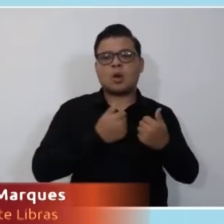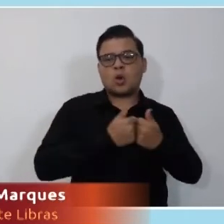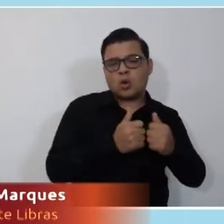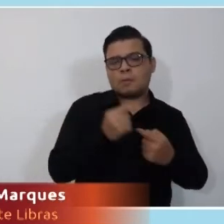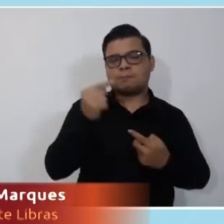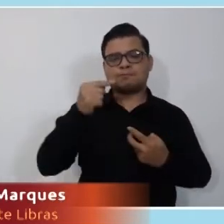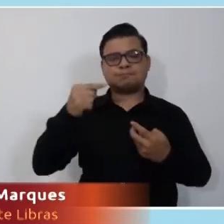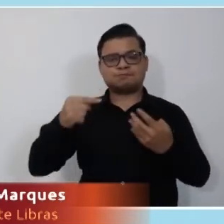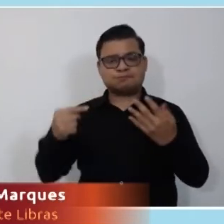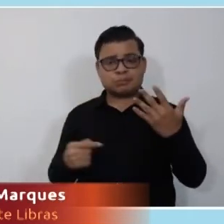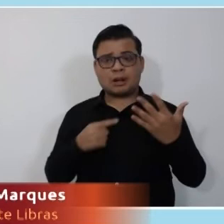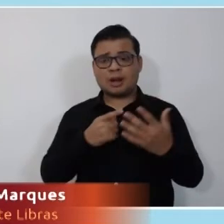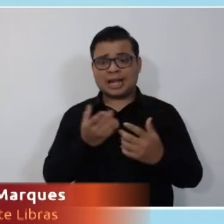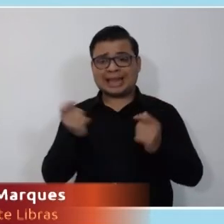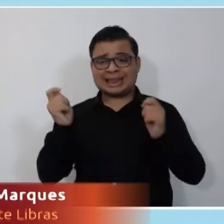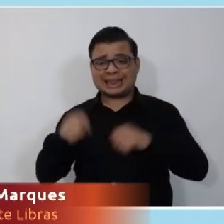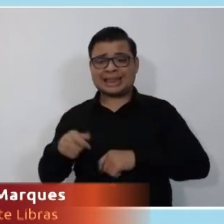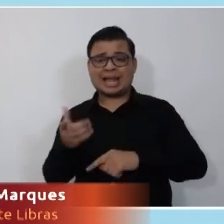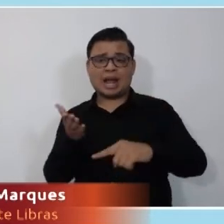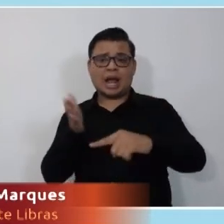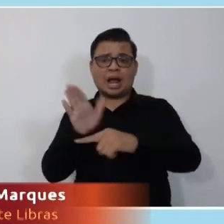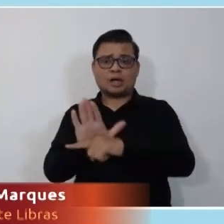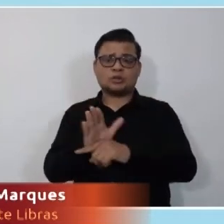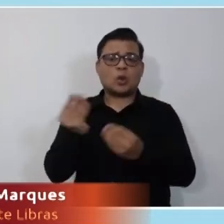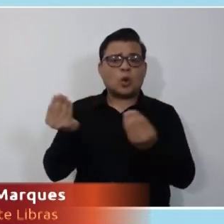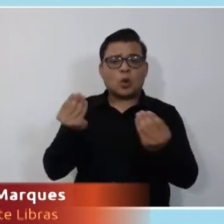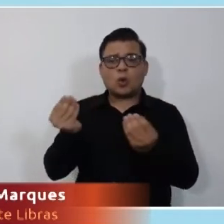os melhores indicadores de sustentabilidade, né?